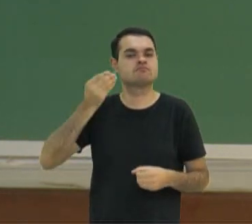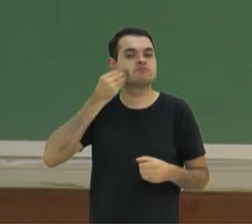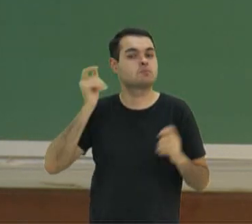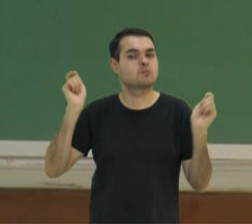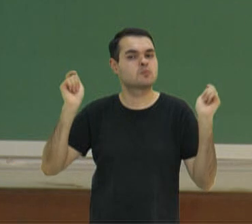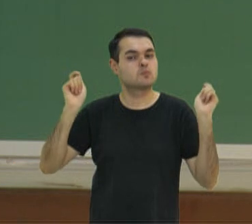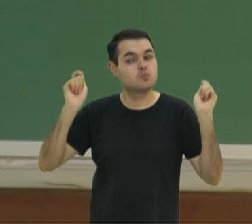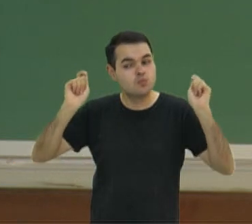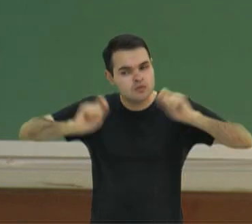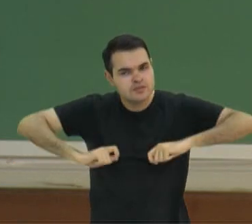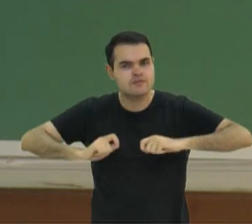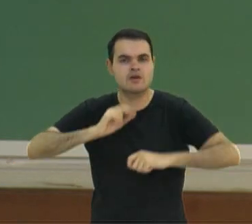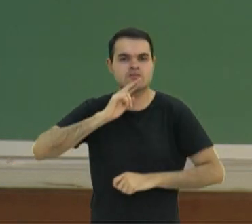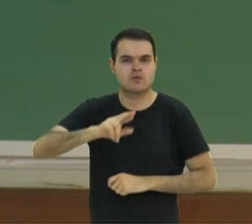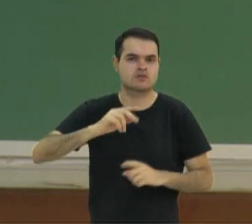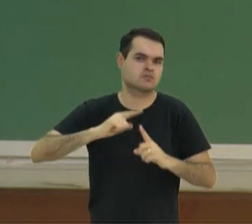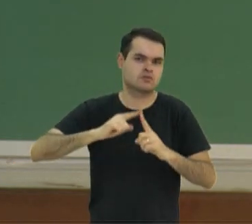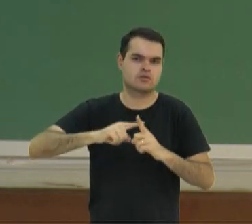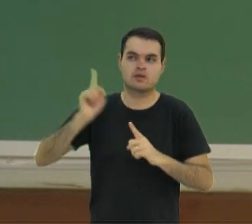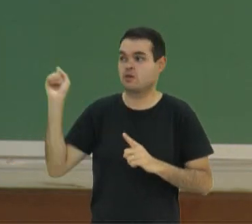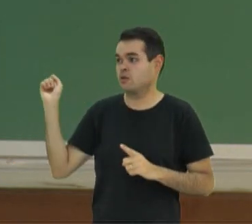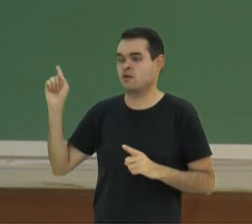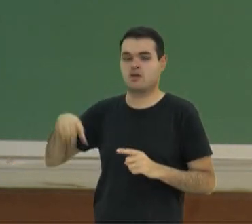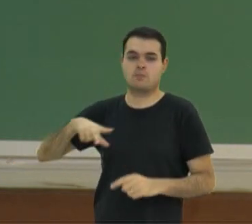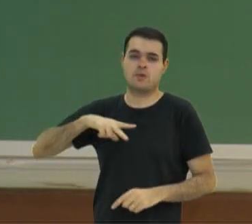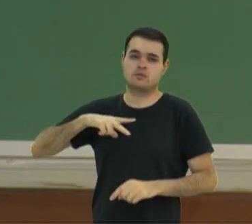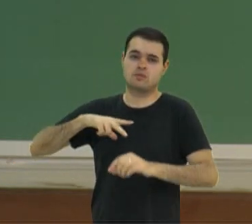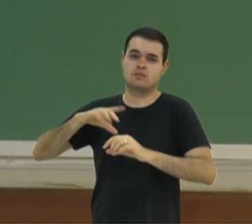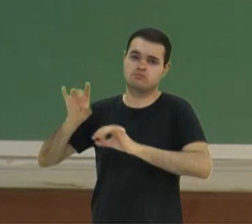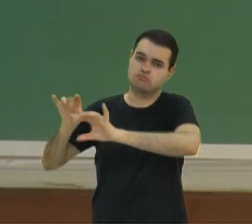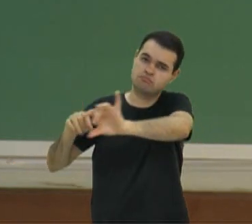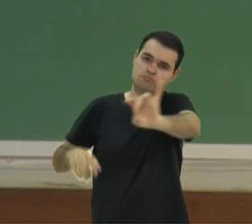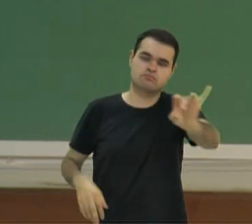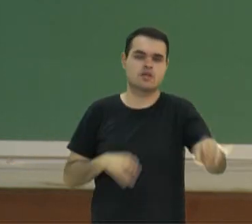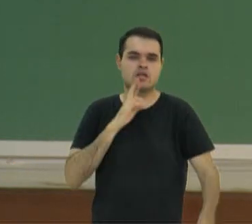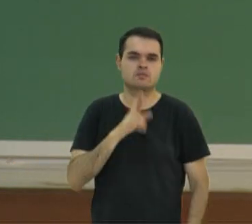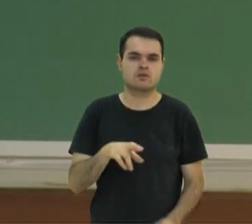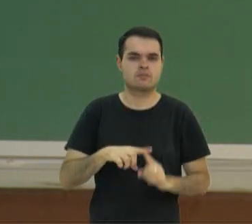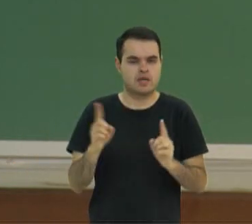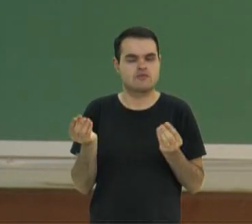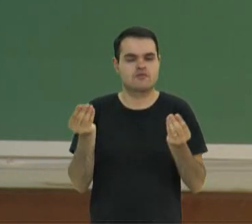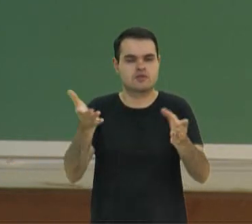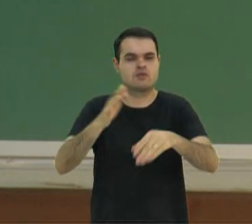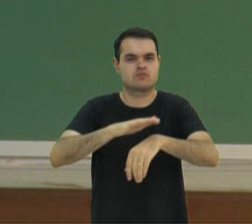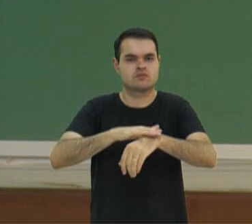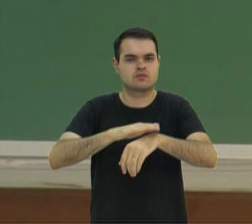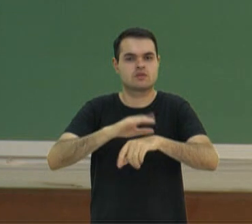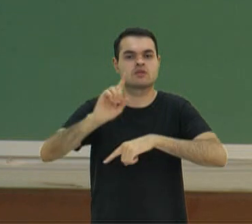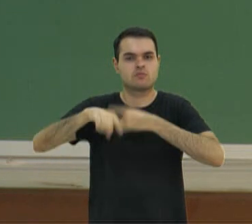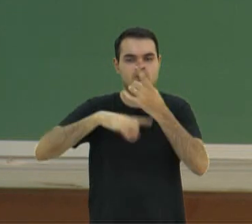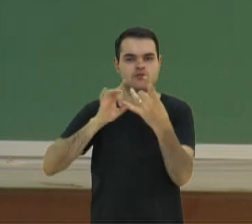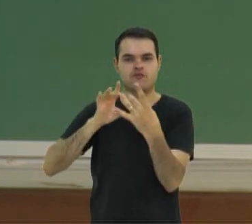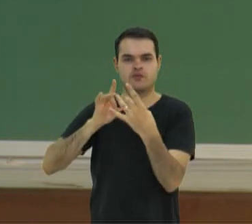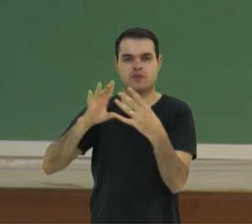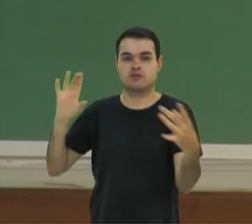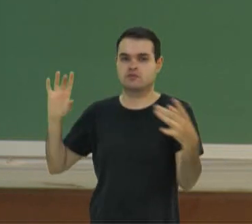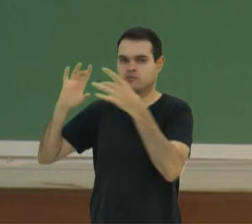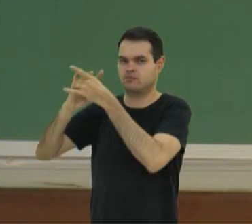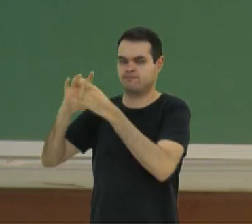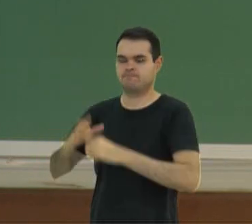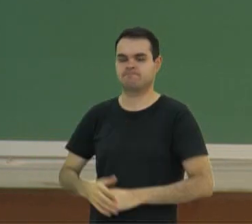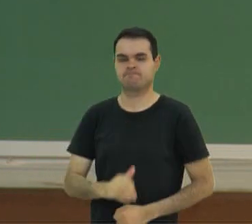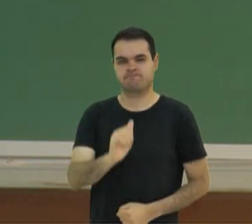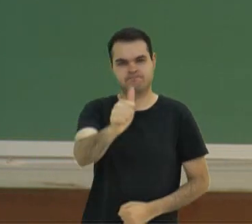resposta. Eu vou falar possível porque isso aqui, percebendo que é bem pessoal, tá? Mas eu vou dar um feedback em cima dessa